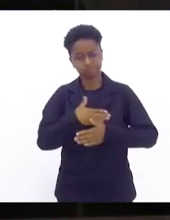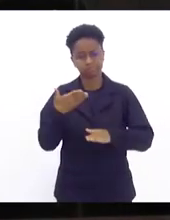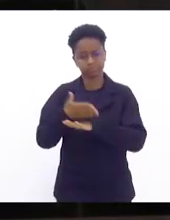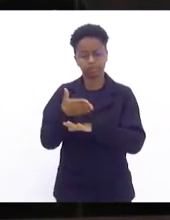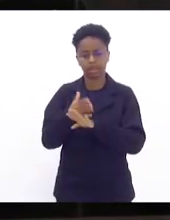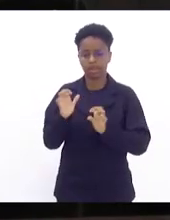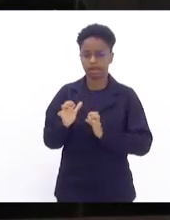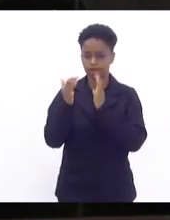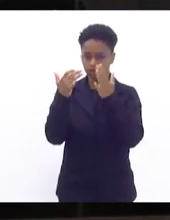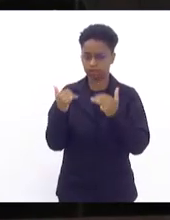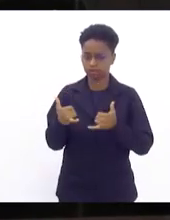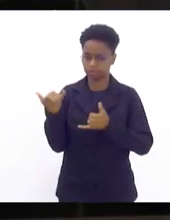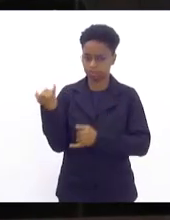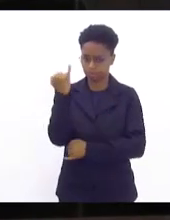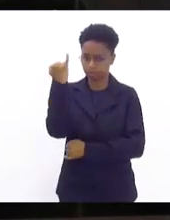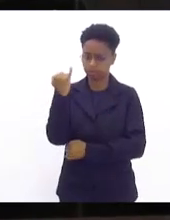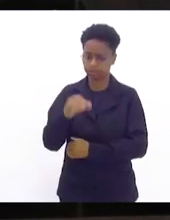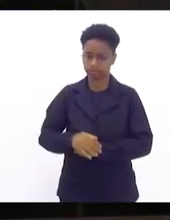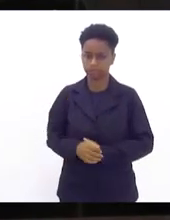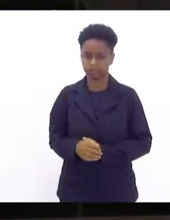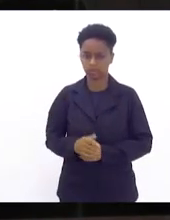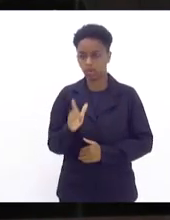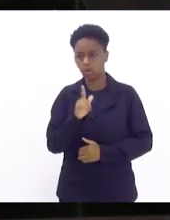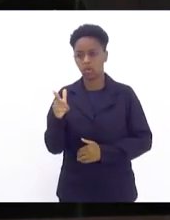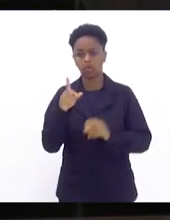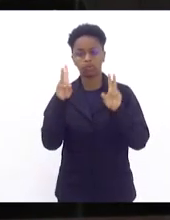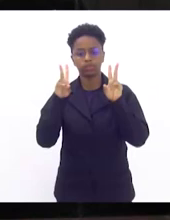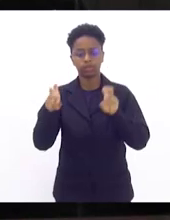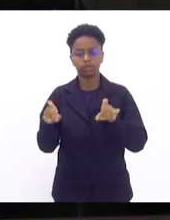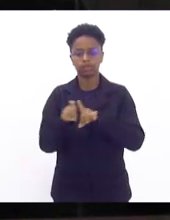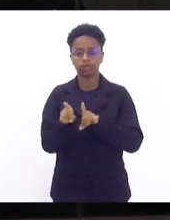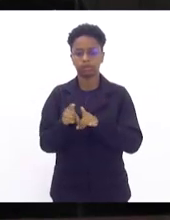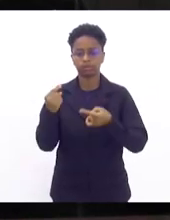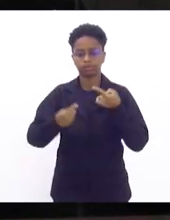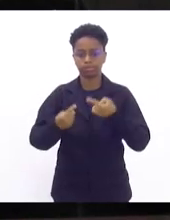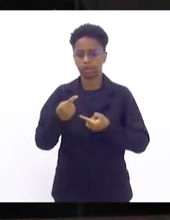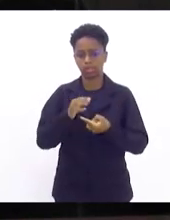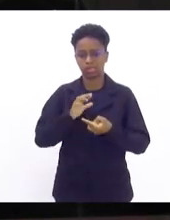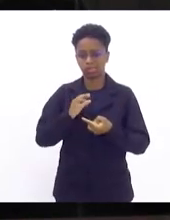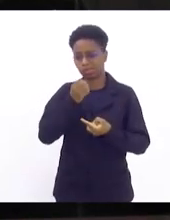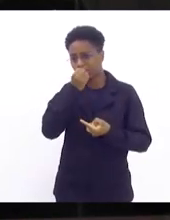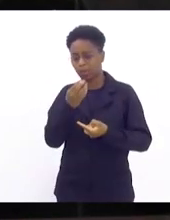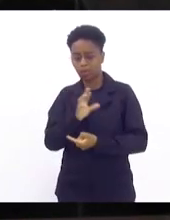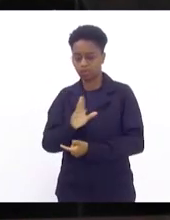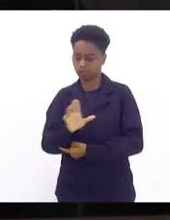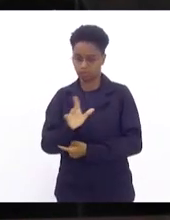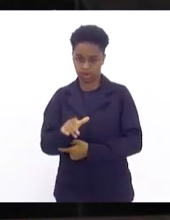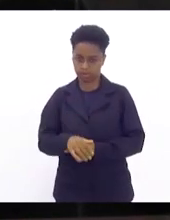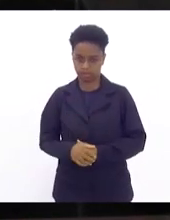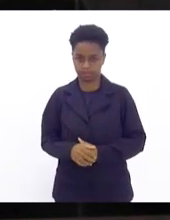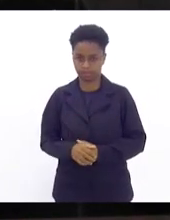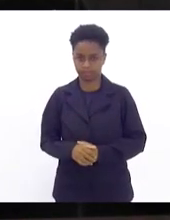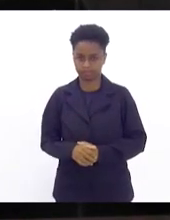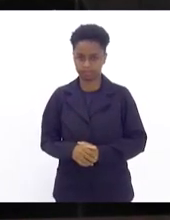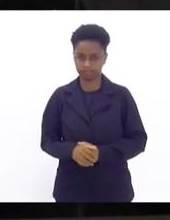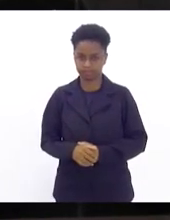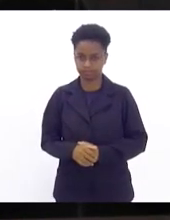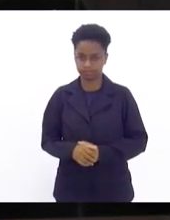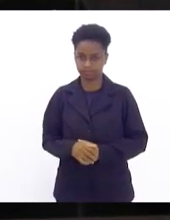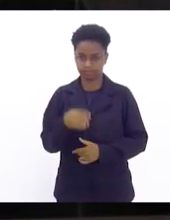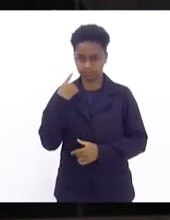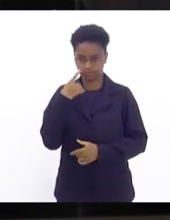importante atividade. Um outro assunto que me traz a essa tribuna não é um assunto tão agradável.